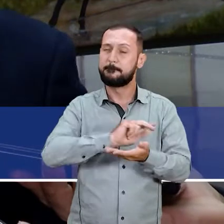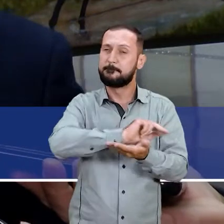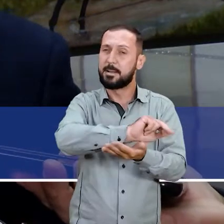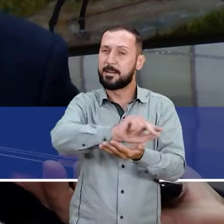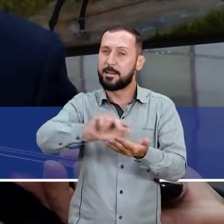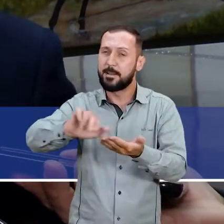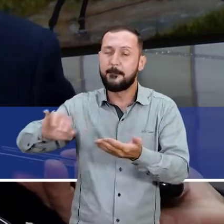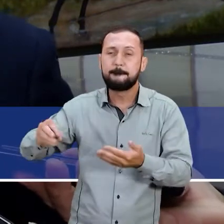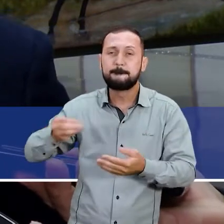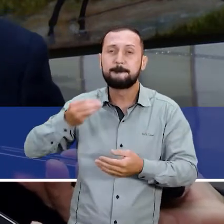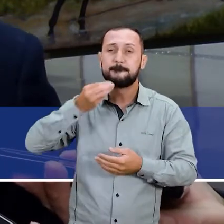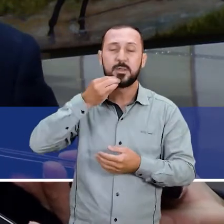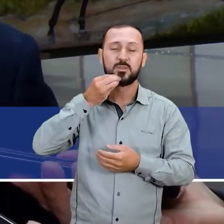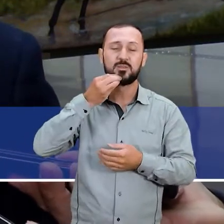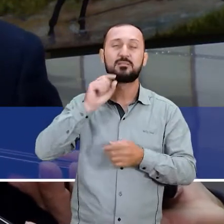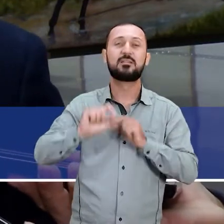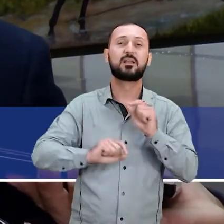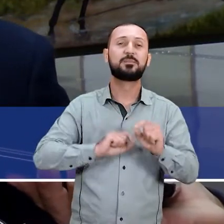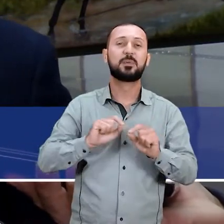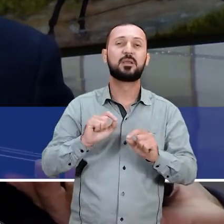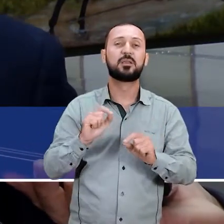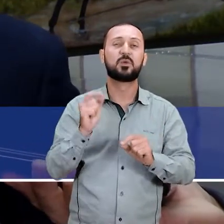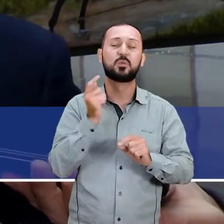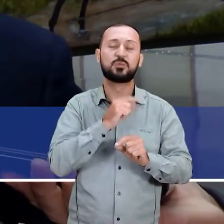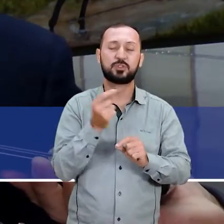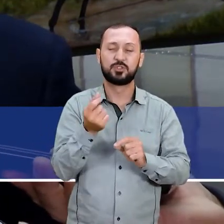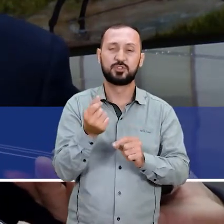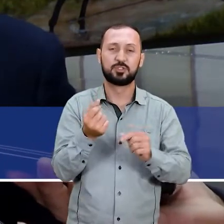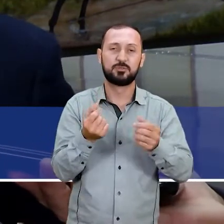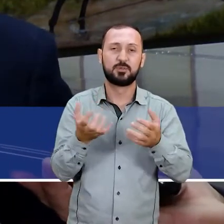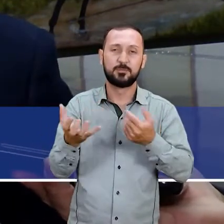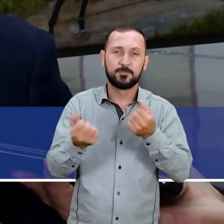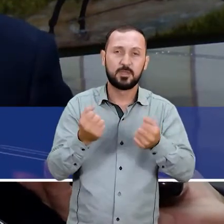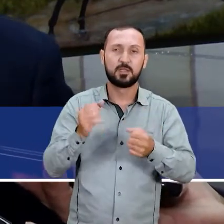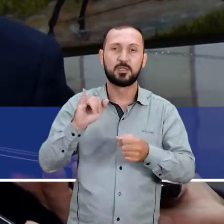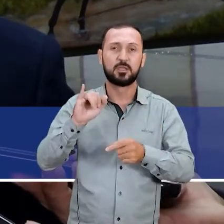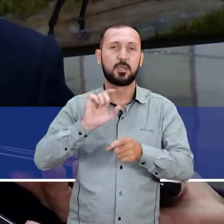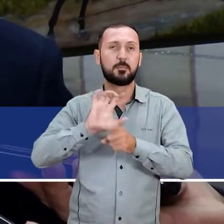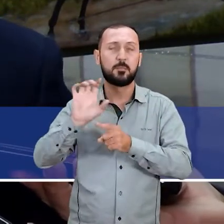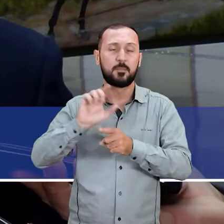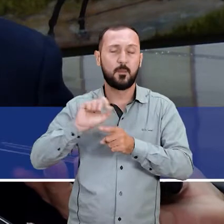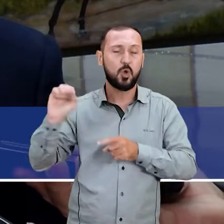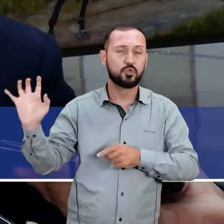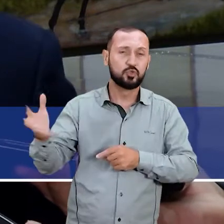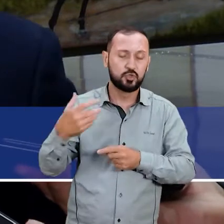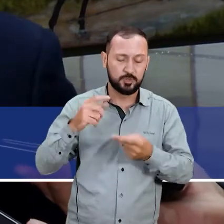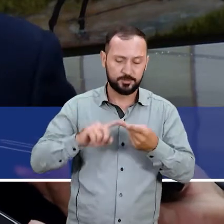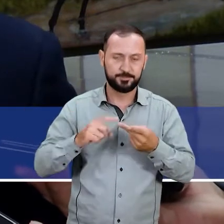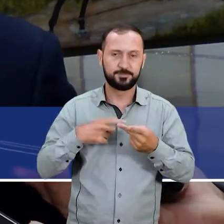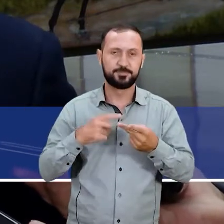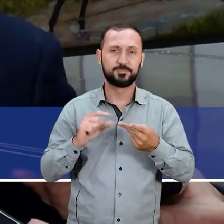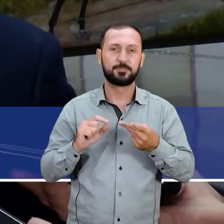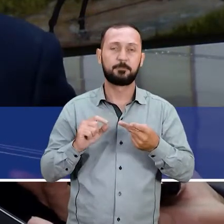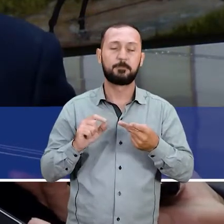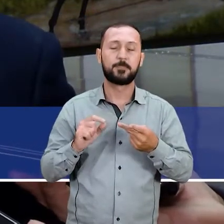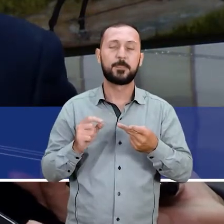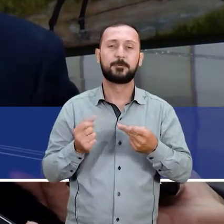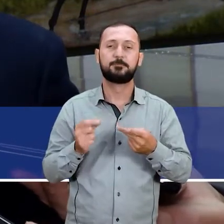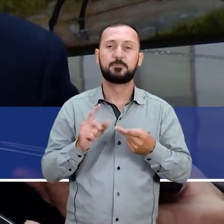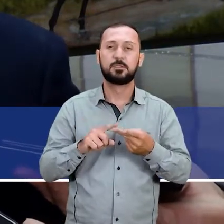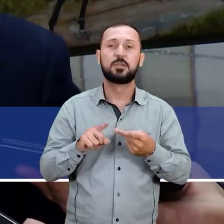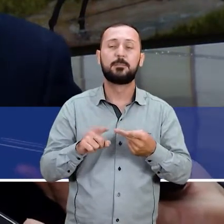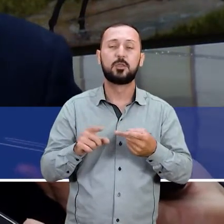temos várias alternativas para captar recursos, como imposto de renda, né? A